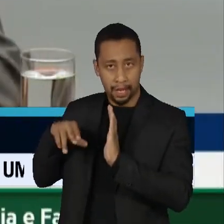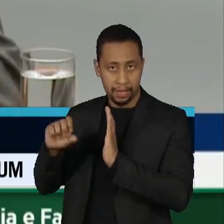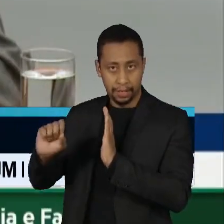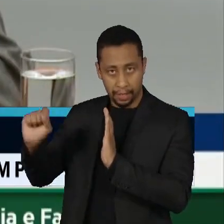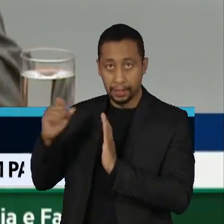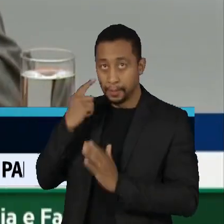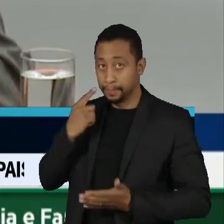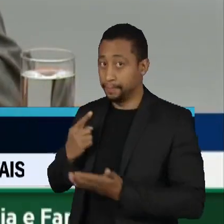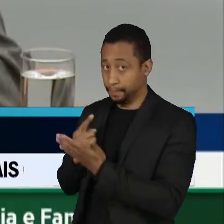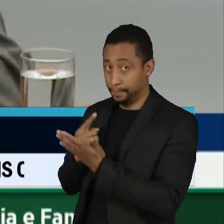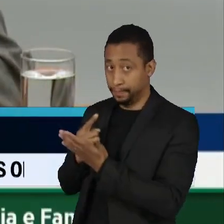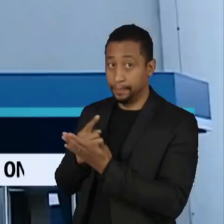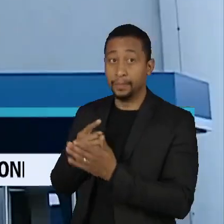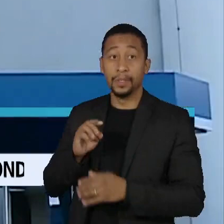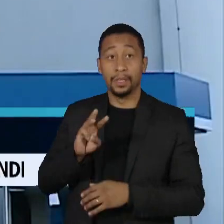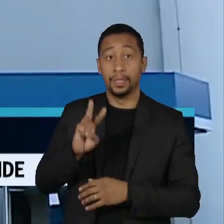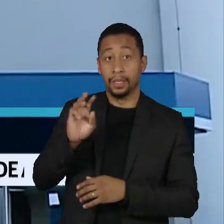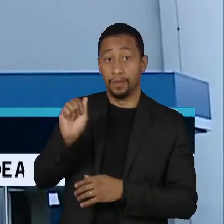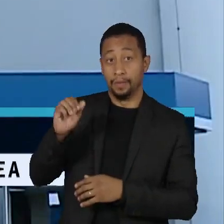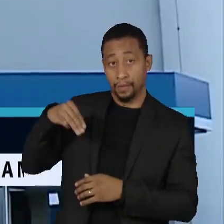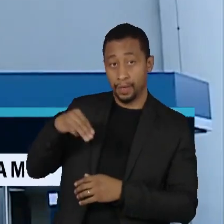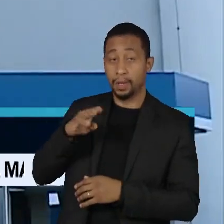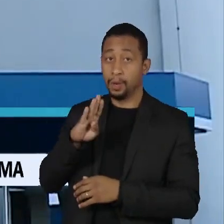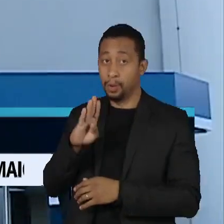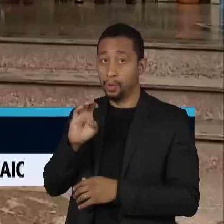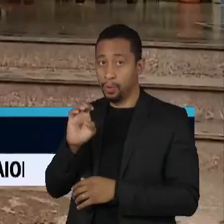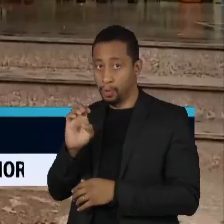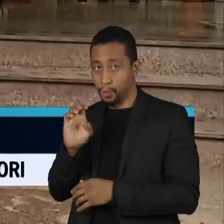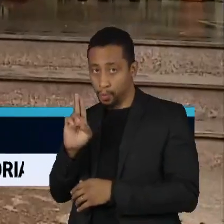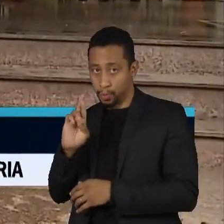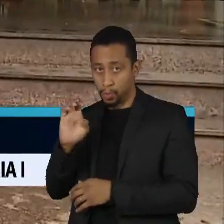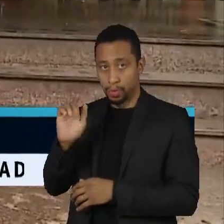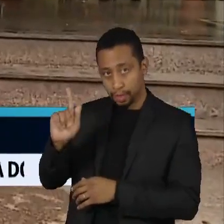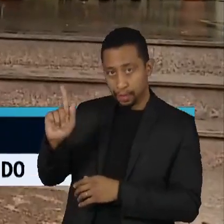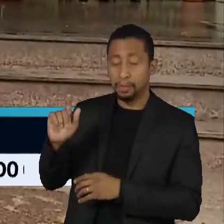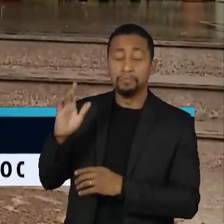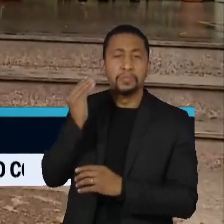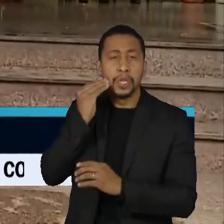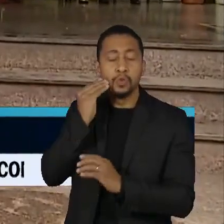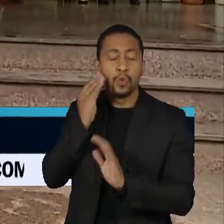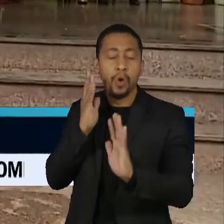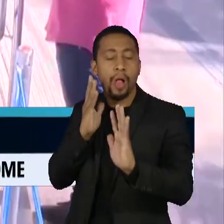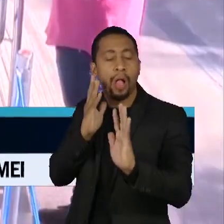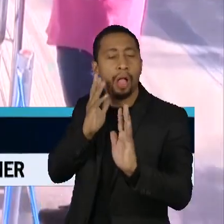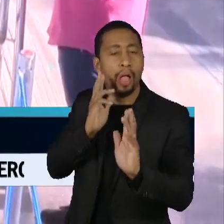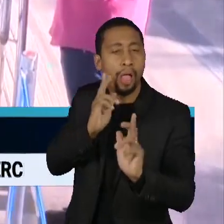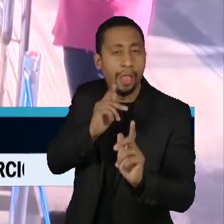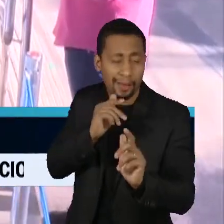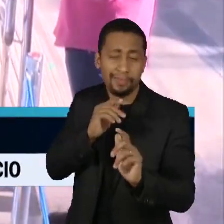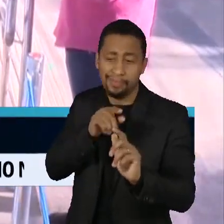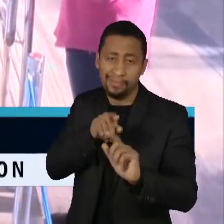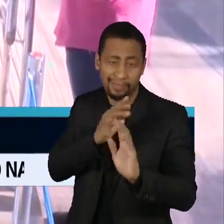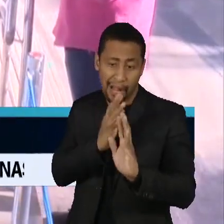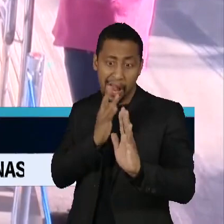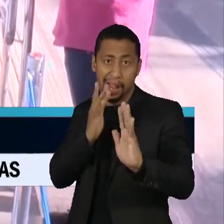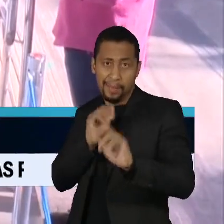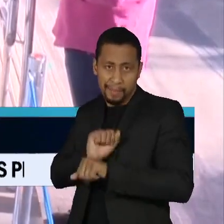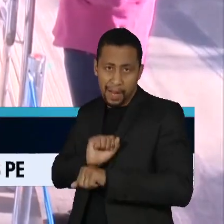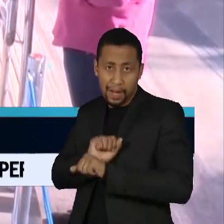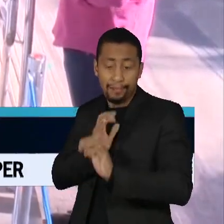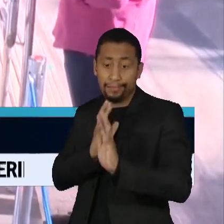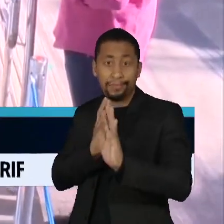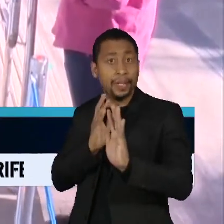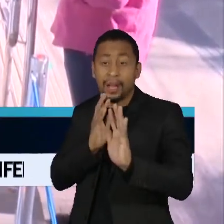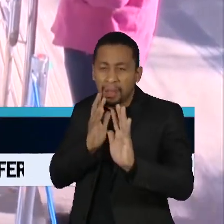Burg assumiu o cargo em fevereiro, com o desafio de reduzir a fila de quase 1 milhão de benefícios parados. Mas em vez de diminuir, houve